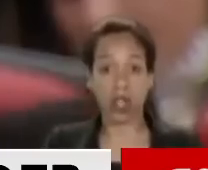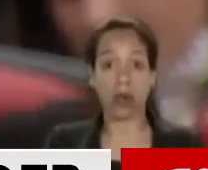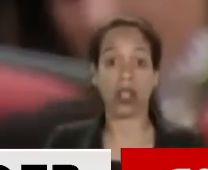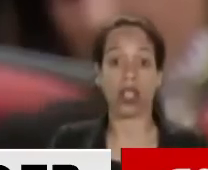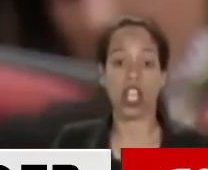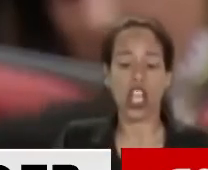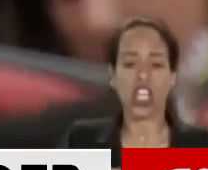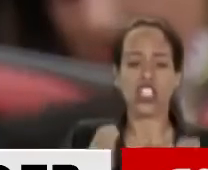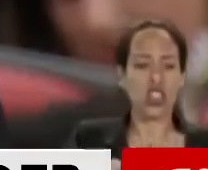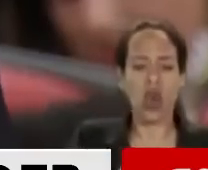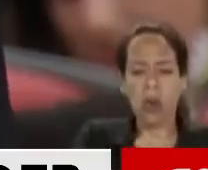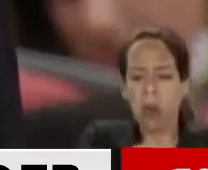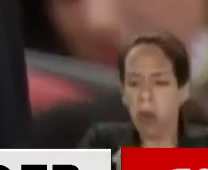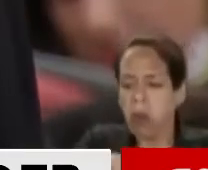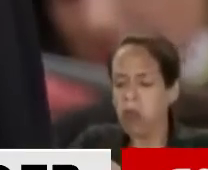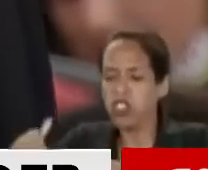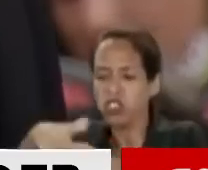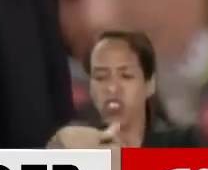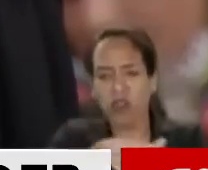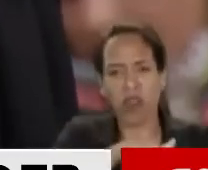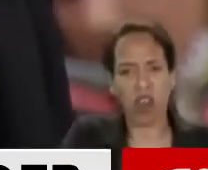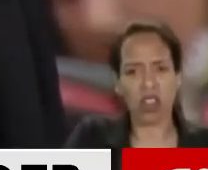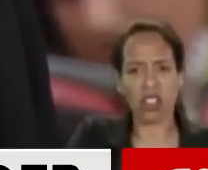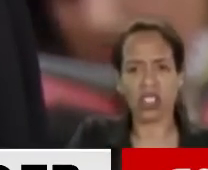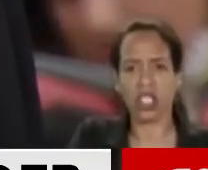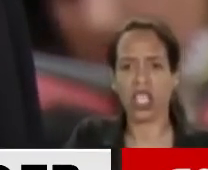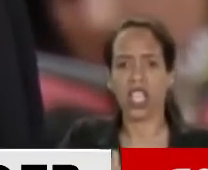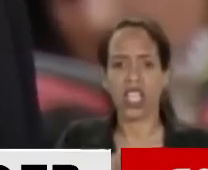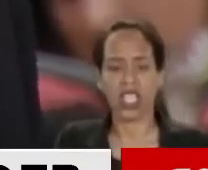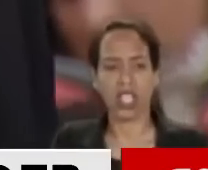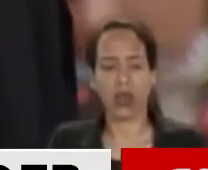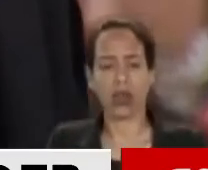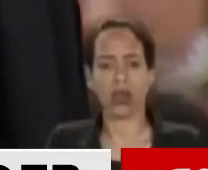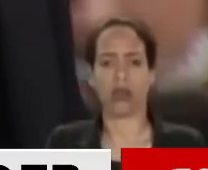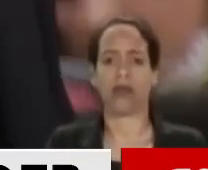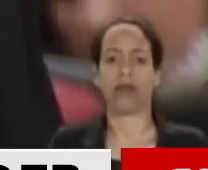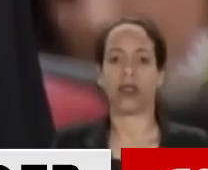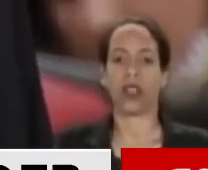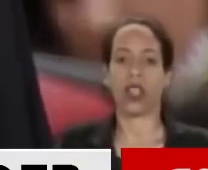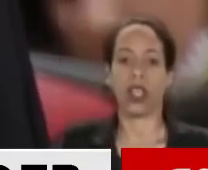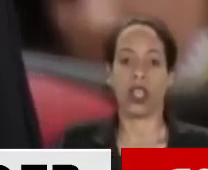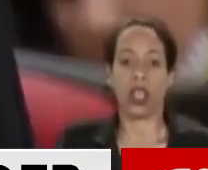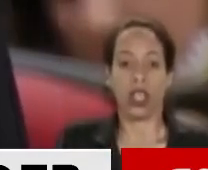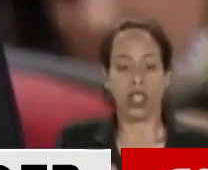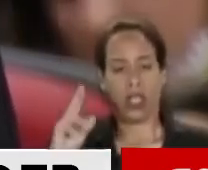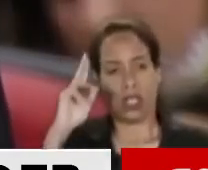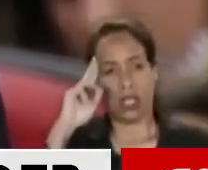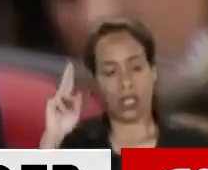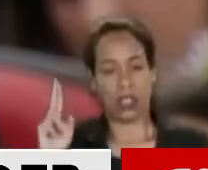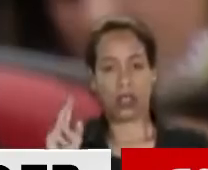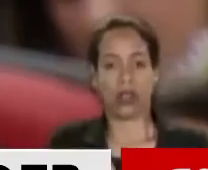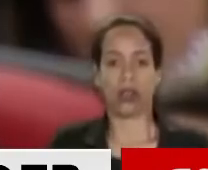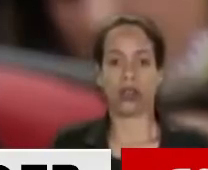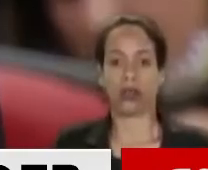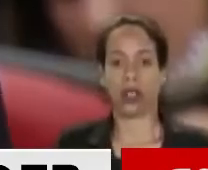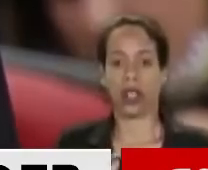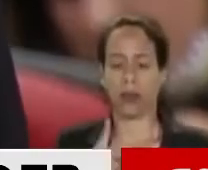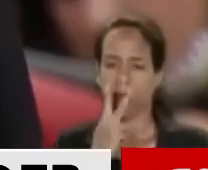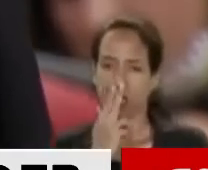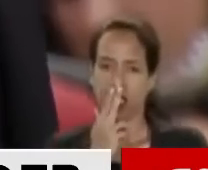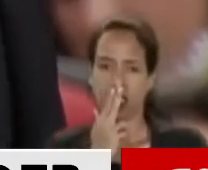de colheita de votos. A impropriedade da via eleita, Excelências, é patente.